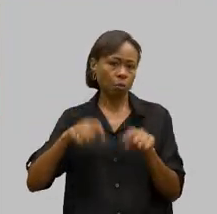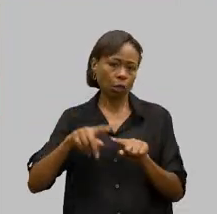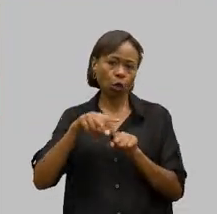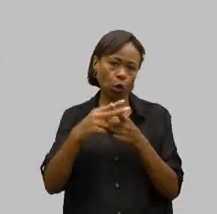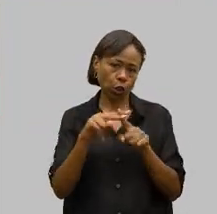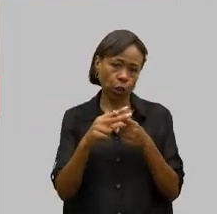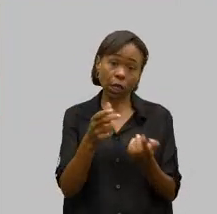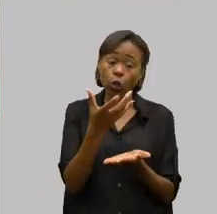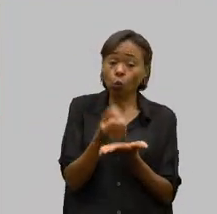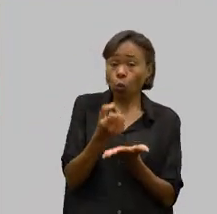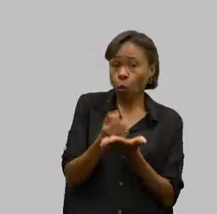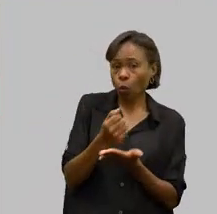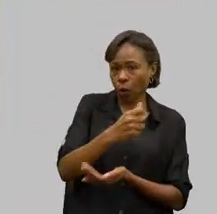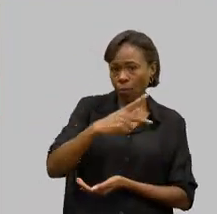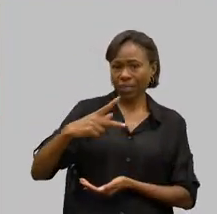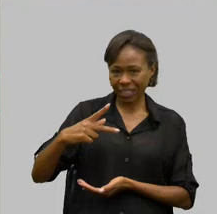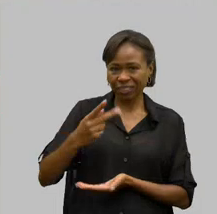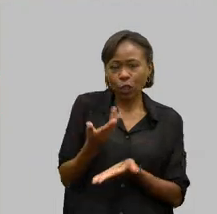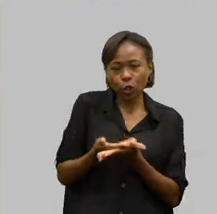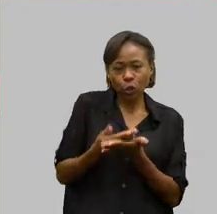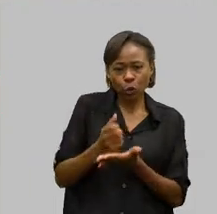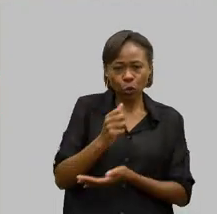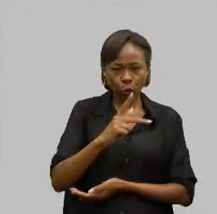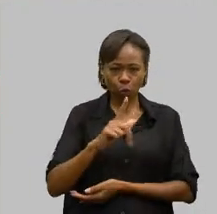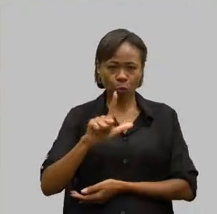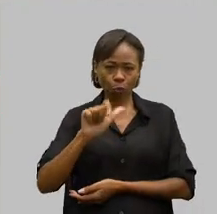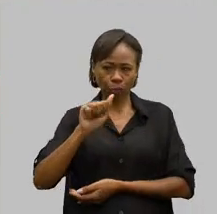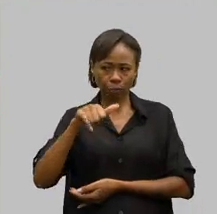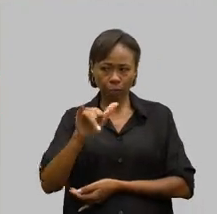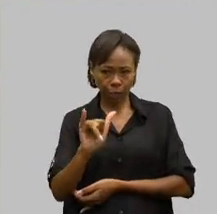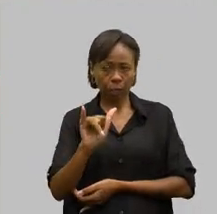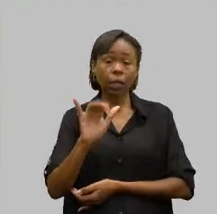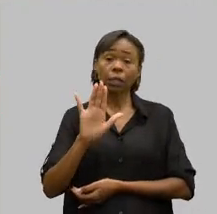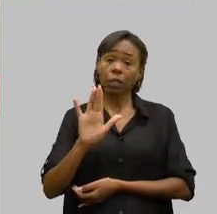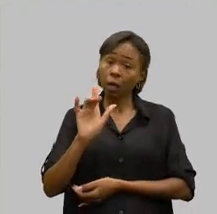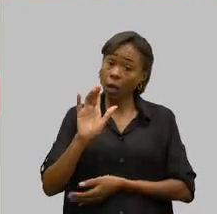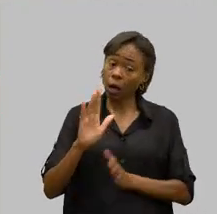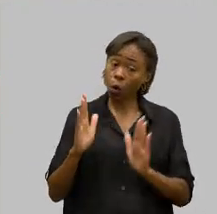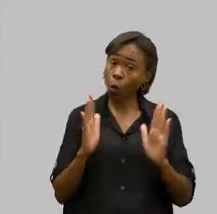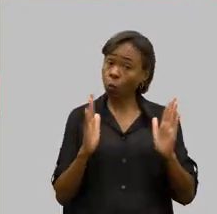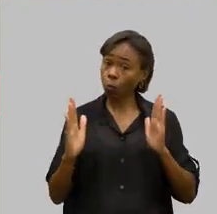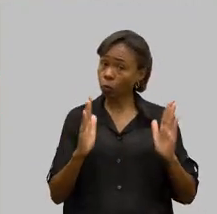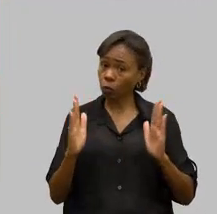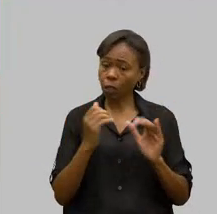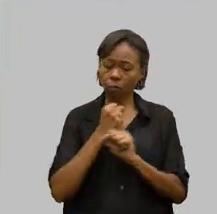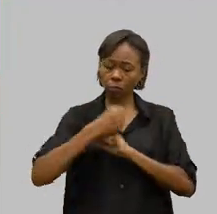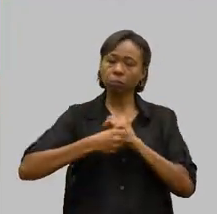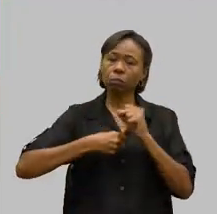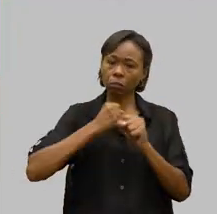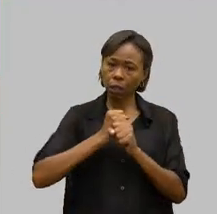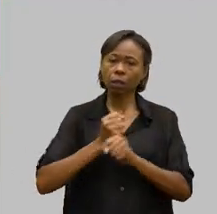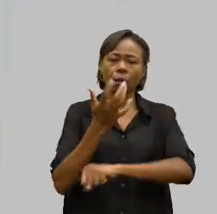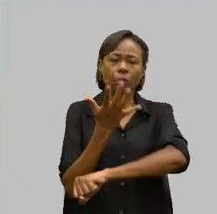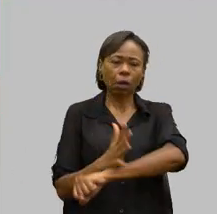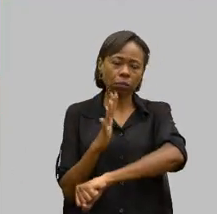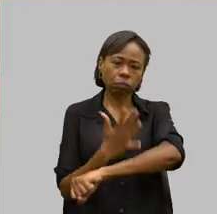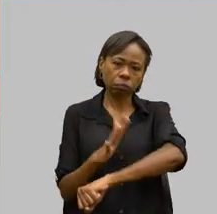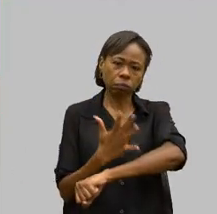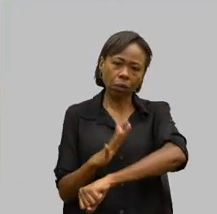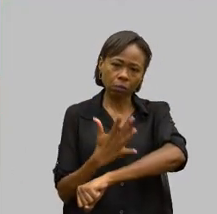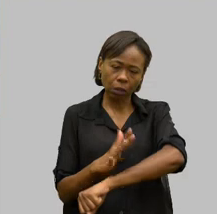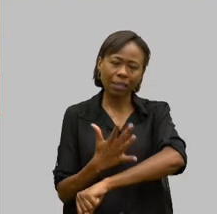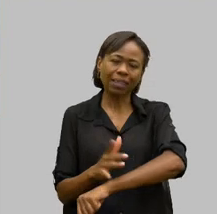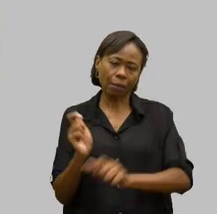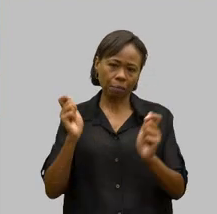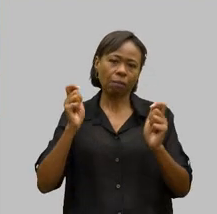aplicativo mesmo Estudo Play. Então, são momentos que irão acontecer durante o ano para que eles possam treinar e estarem